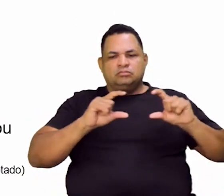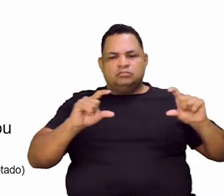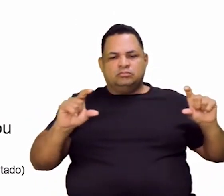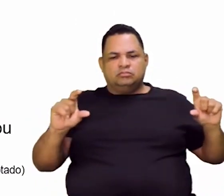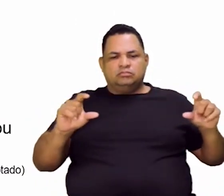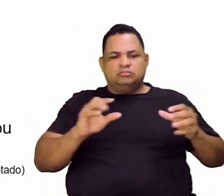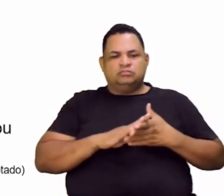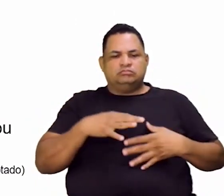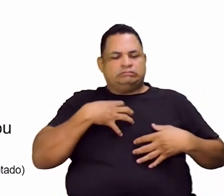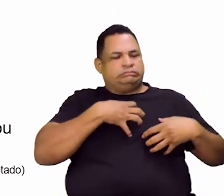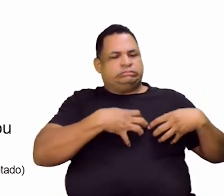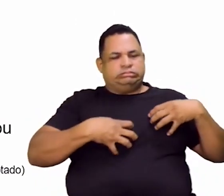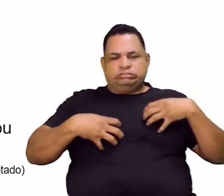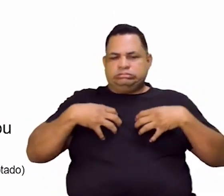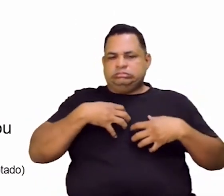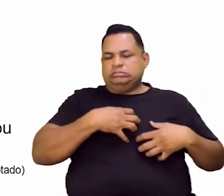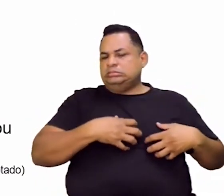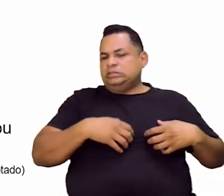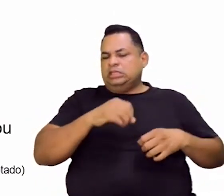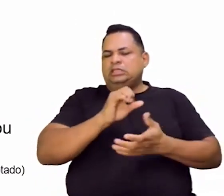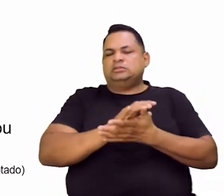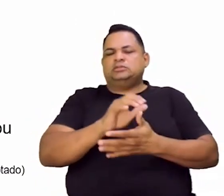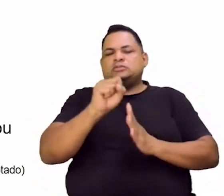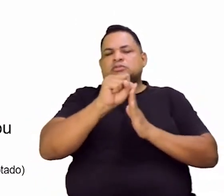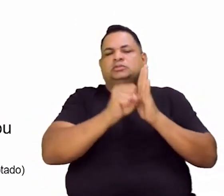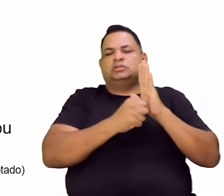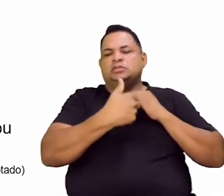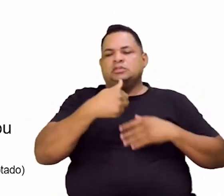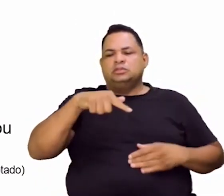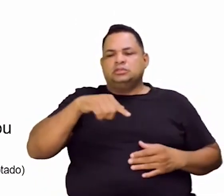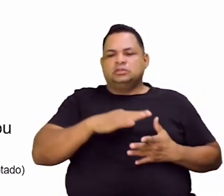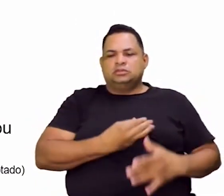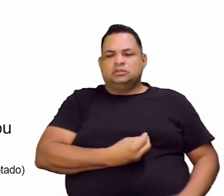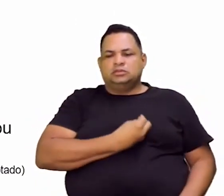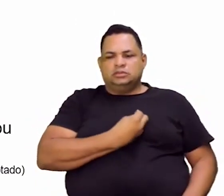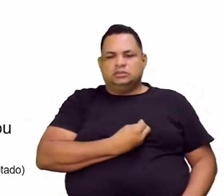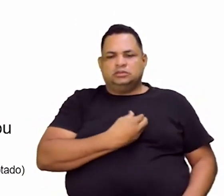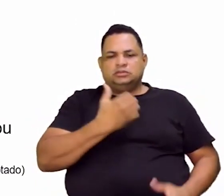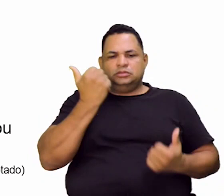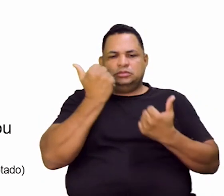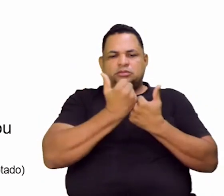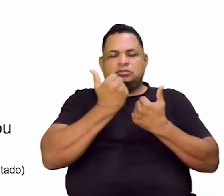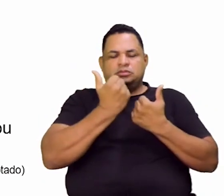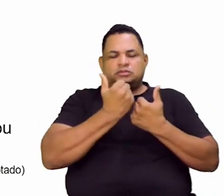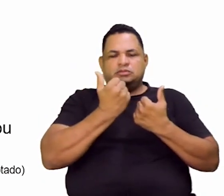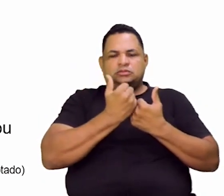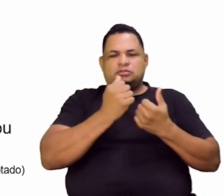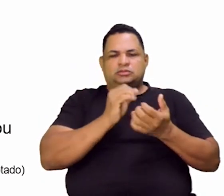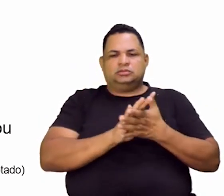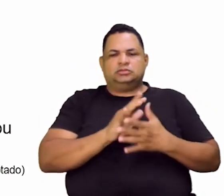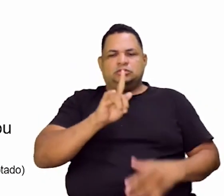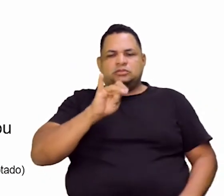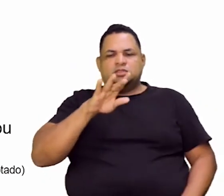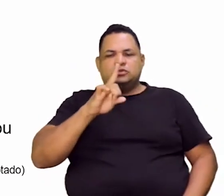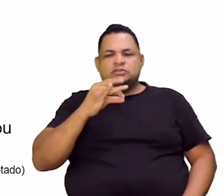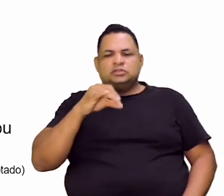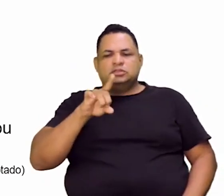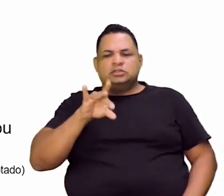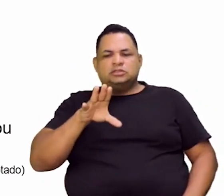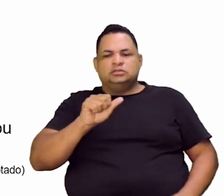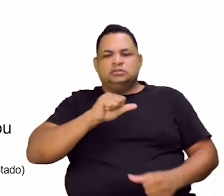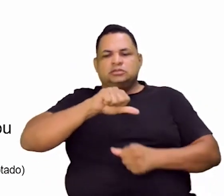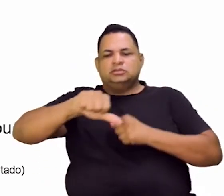angústia para quem, lá no século XVII, vivenciou a substituição da teoria geocêntrica, olha aí,